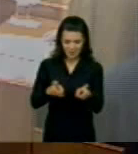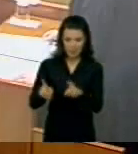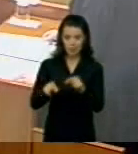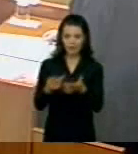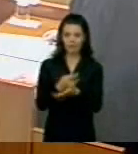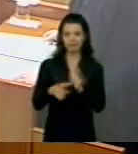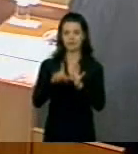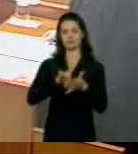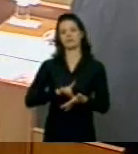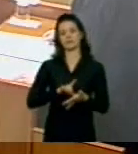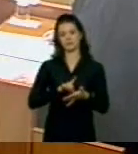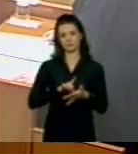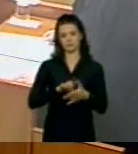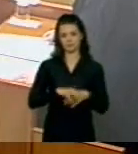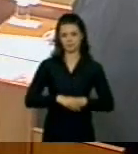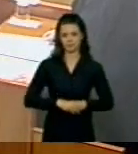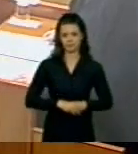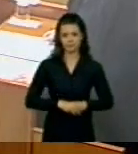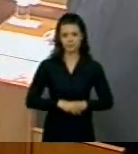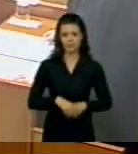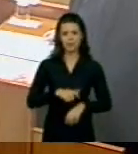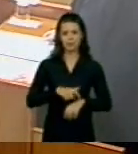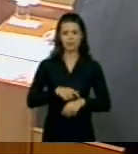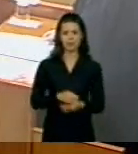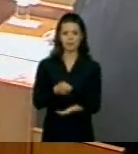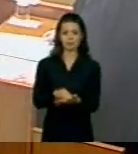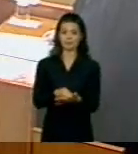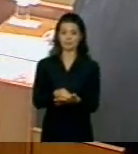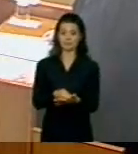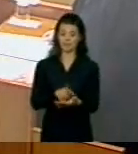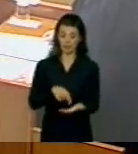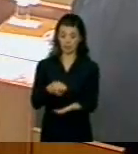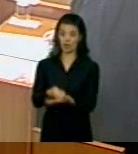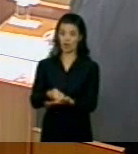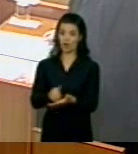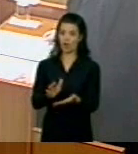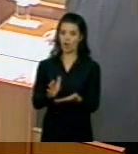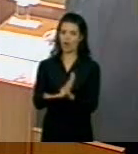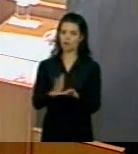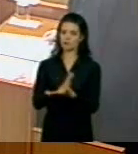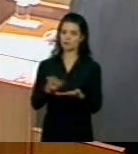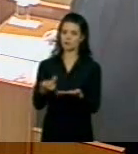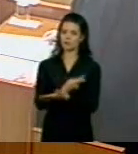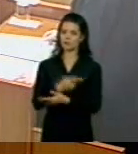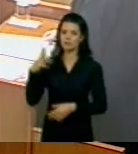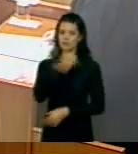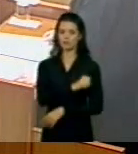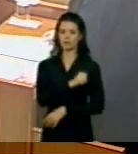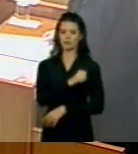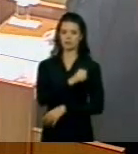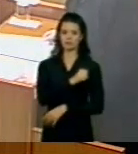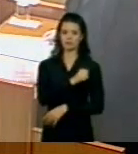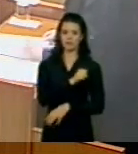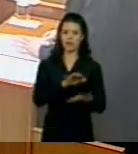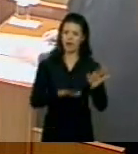antecedência as tormentas ditatoriais. Às vezes, elas vêm em precipitações vertiginosas,